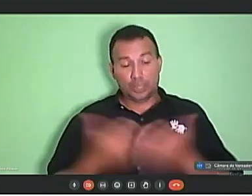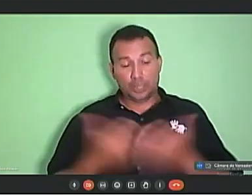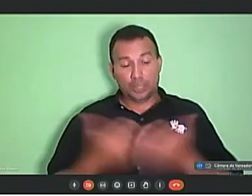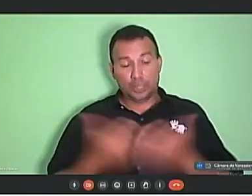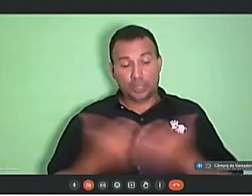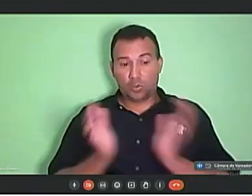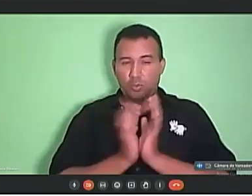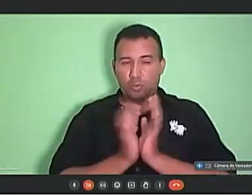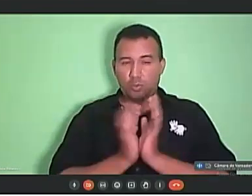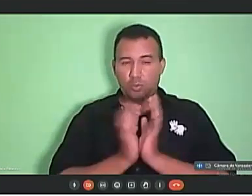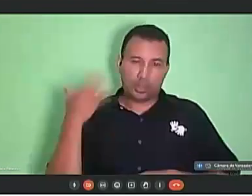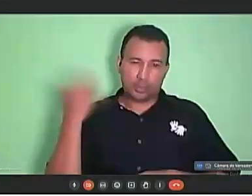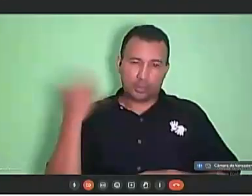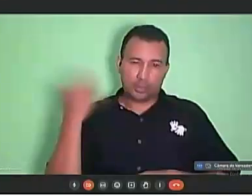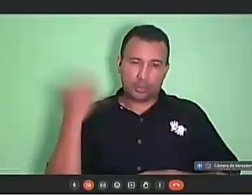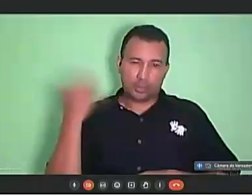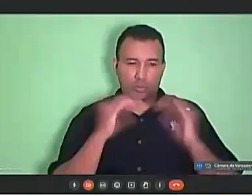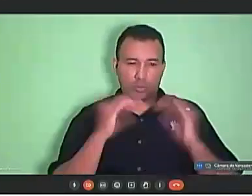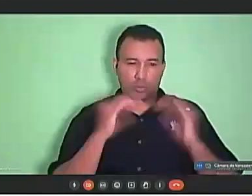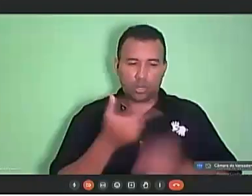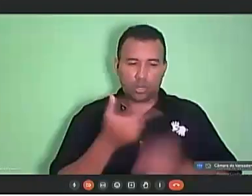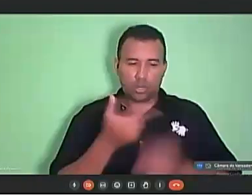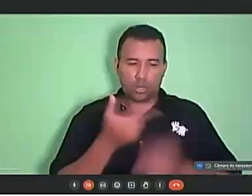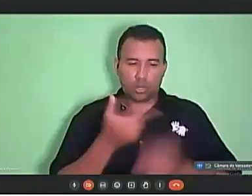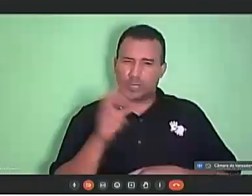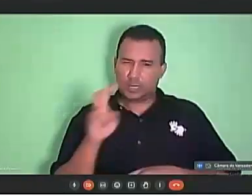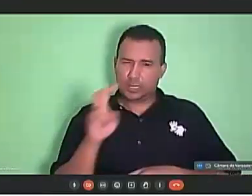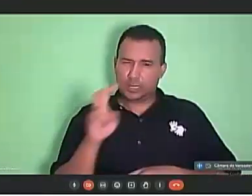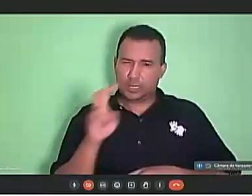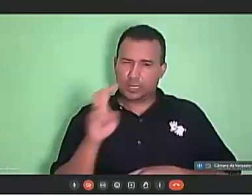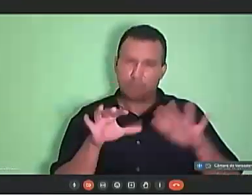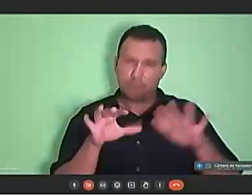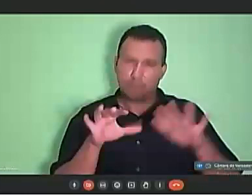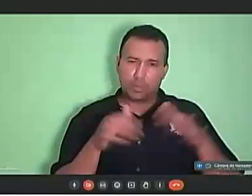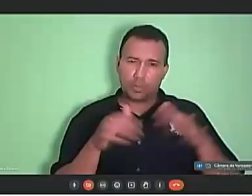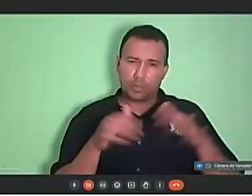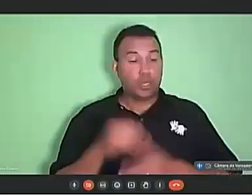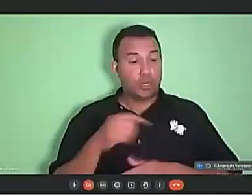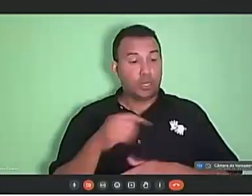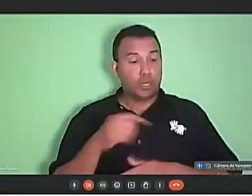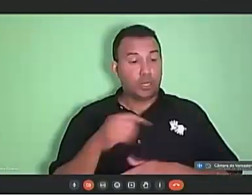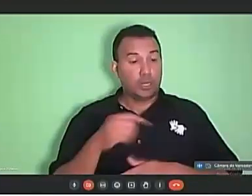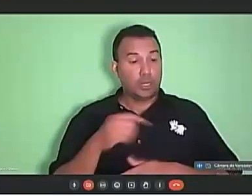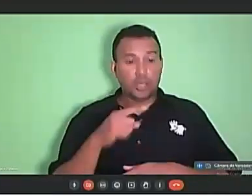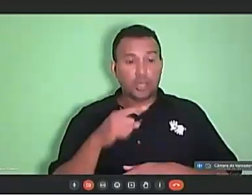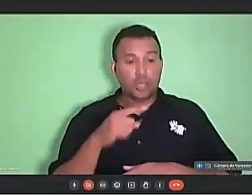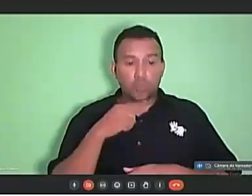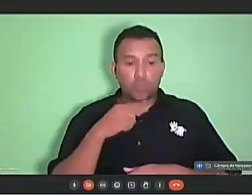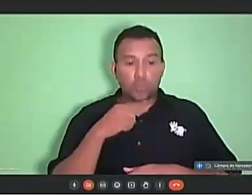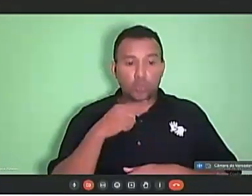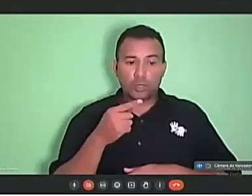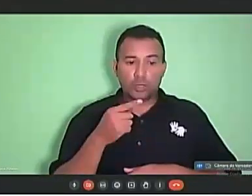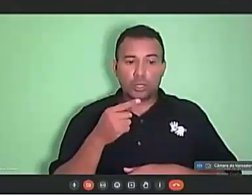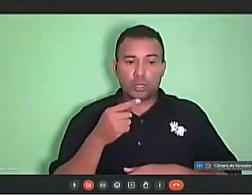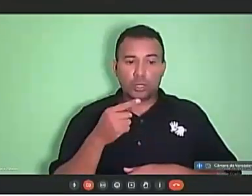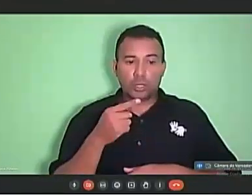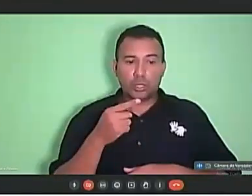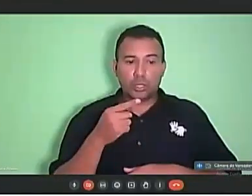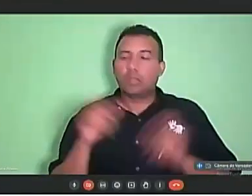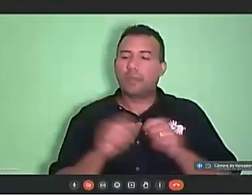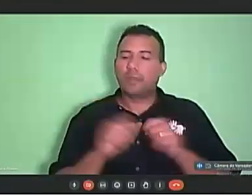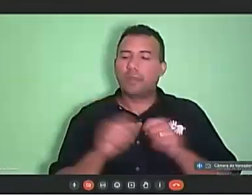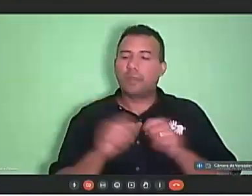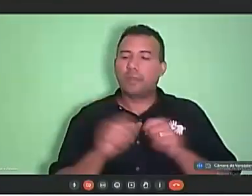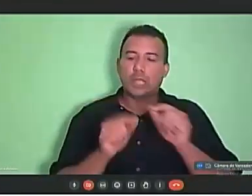de 2005 especificamente tinha muitas dúvidas sobre o que poderia ser feito nesse trecho do rio para